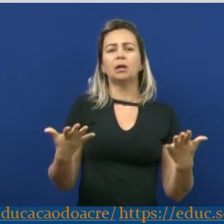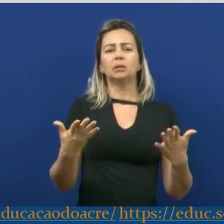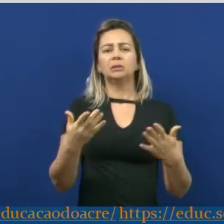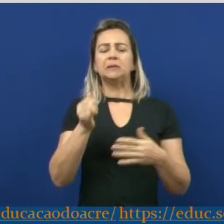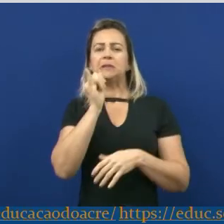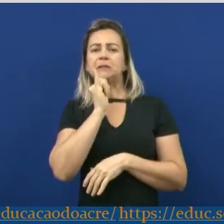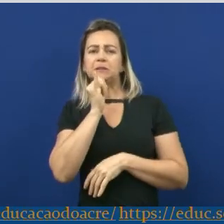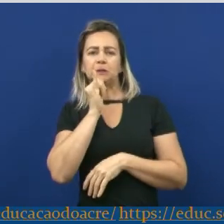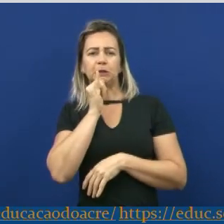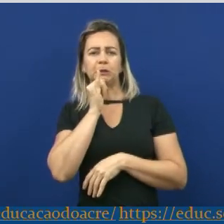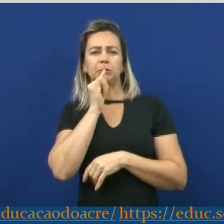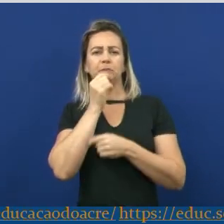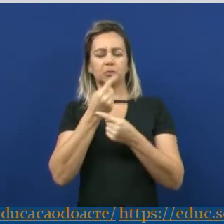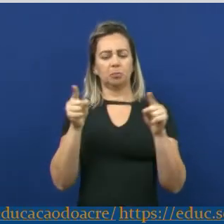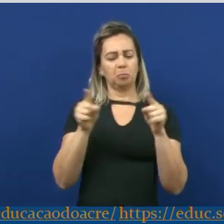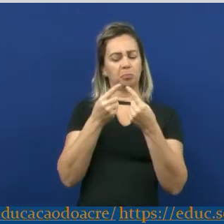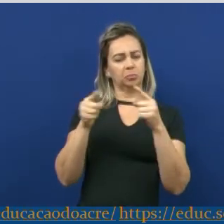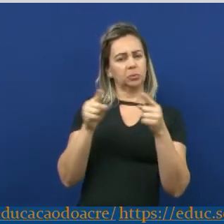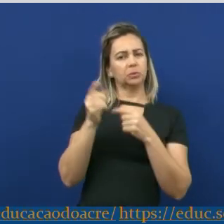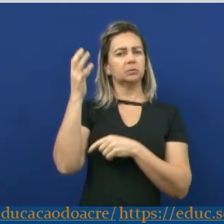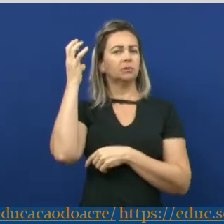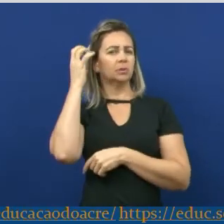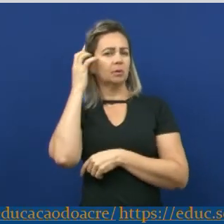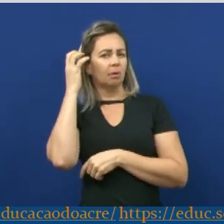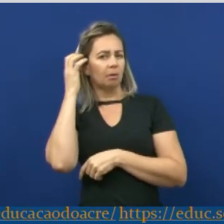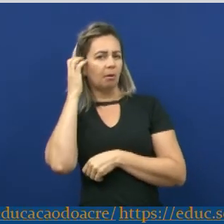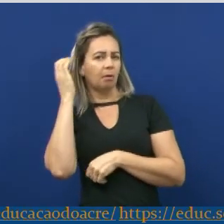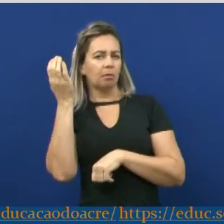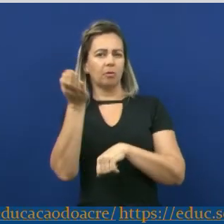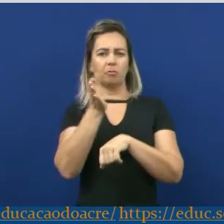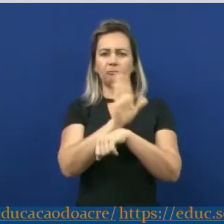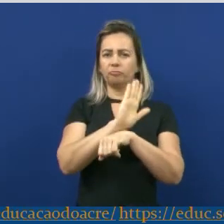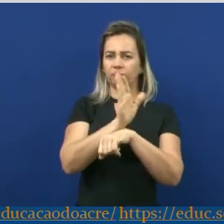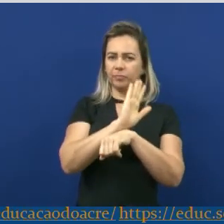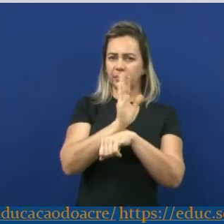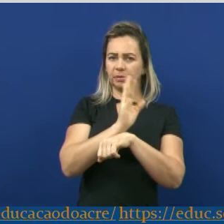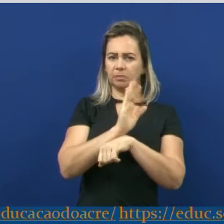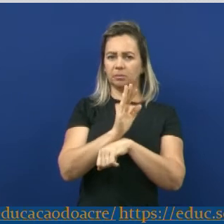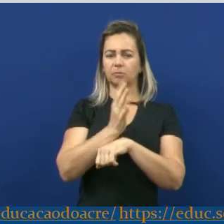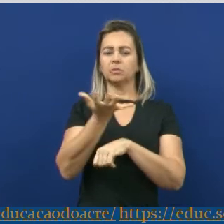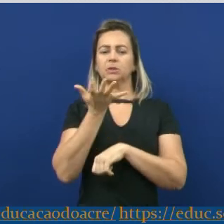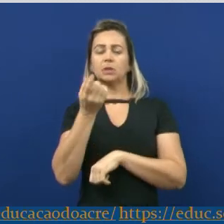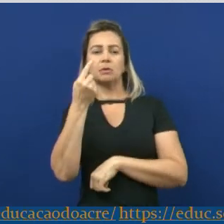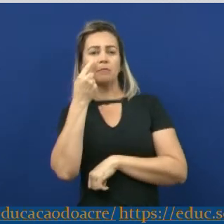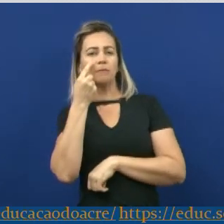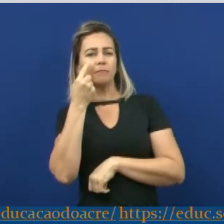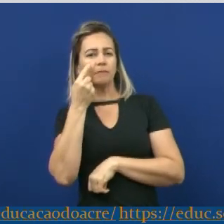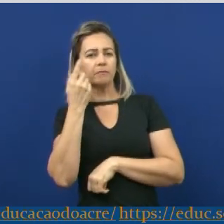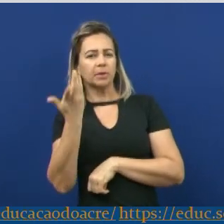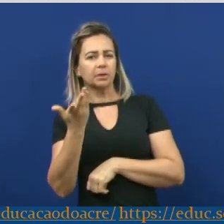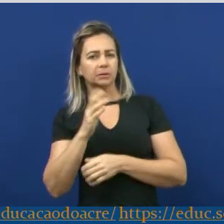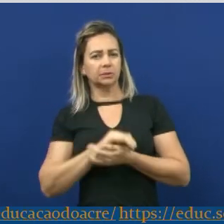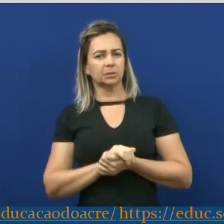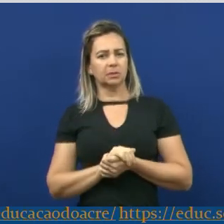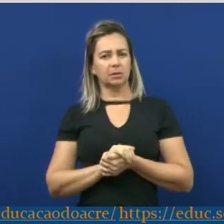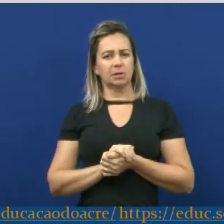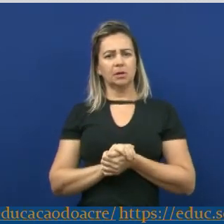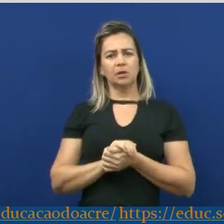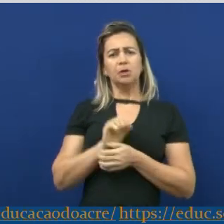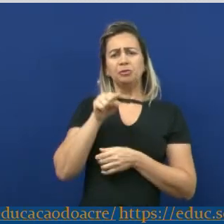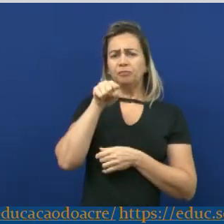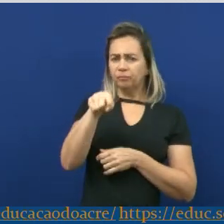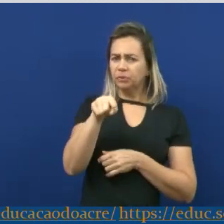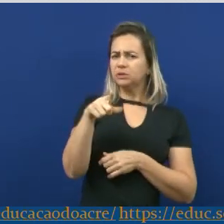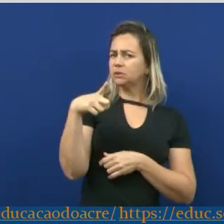música que você ouve, o filme que você assiste, será que eles são